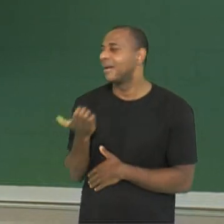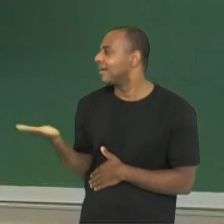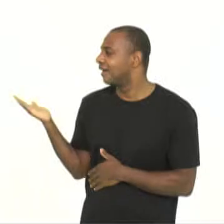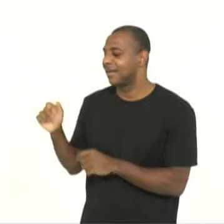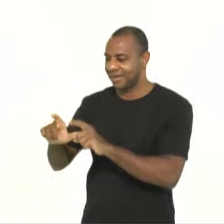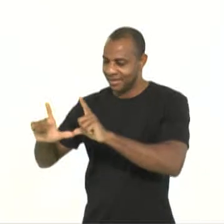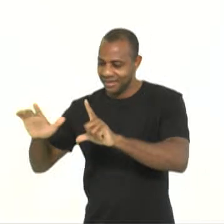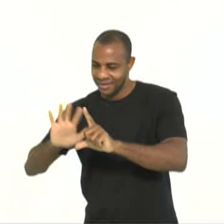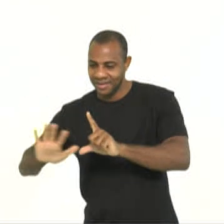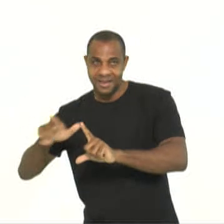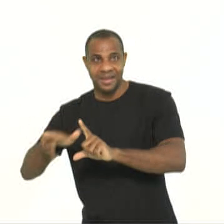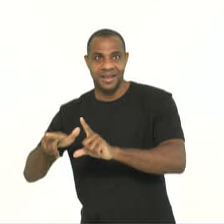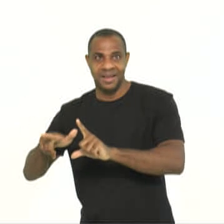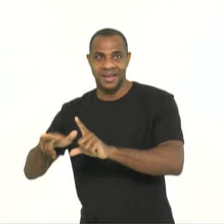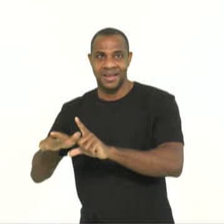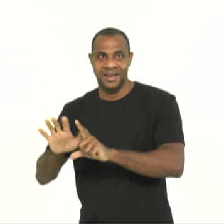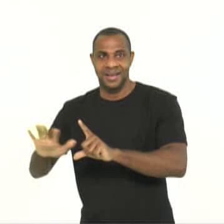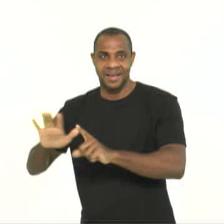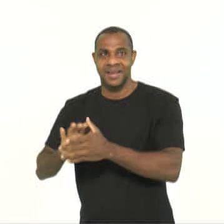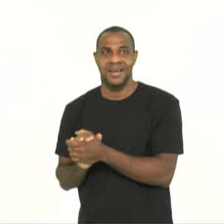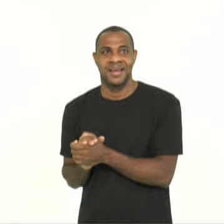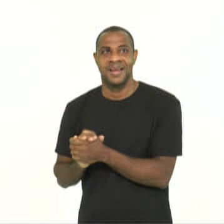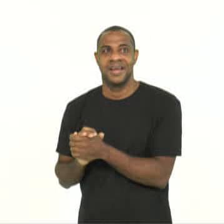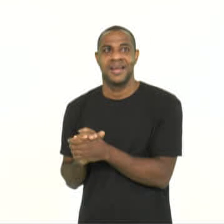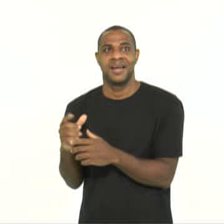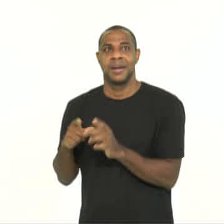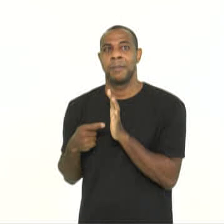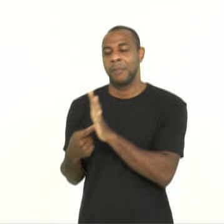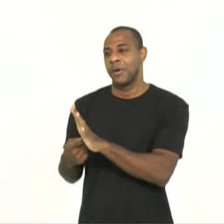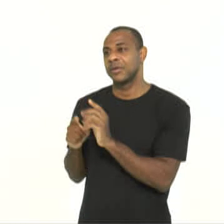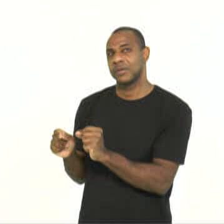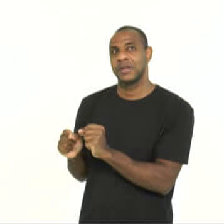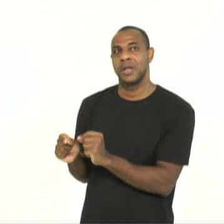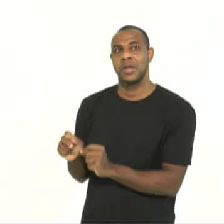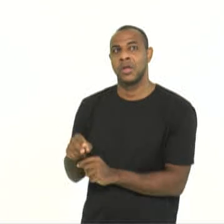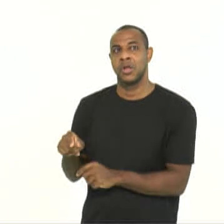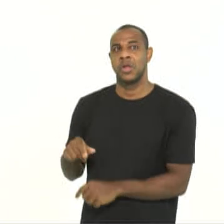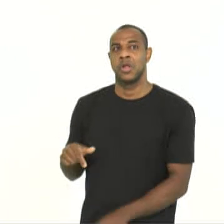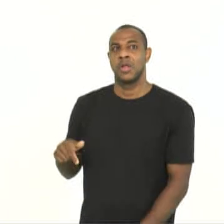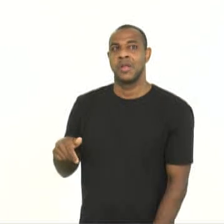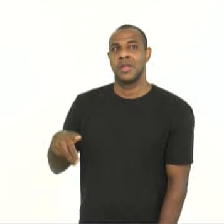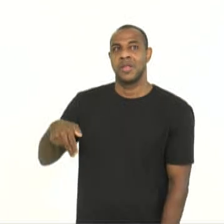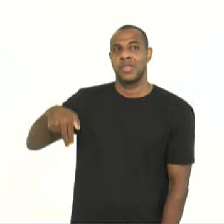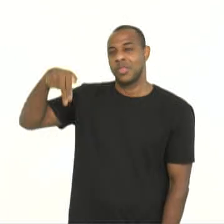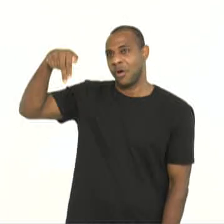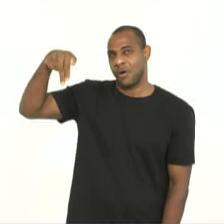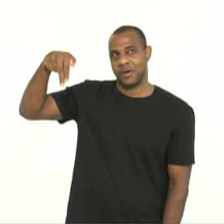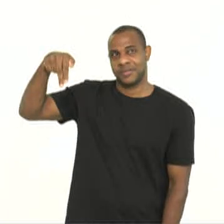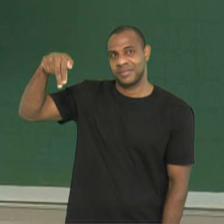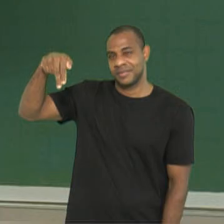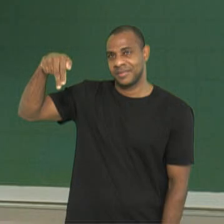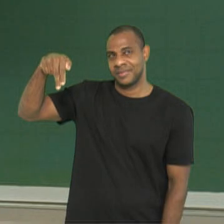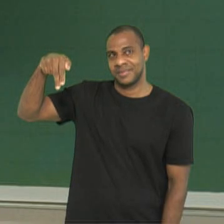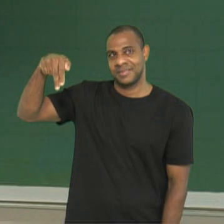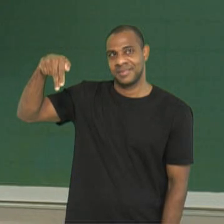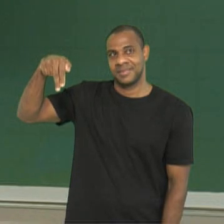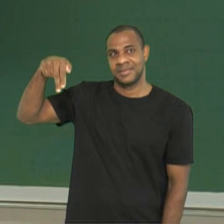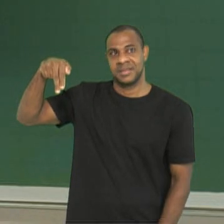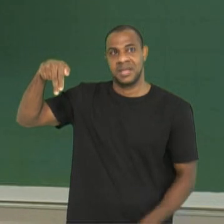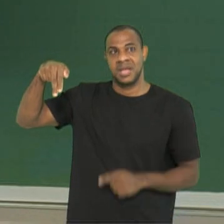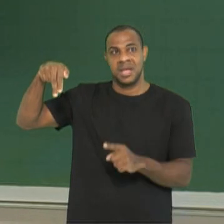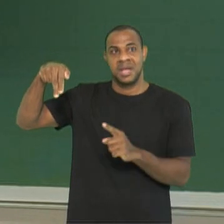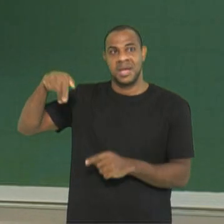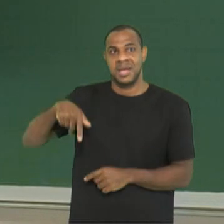tela, nós temos aqui a rosa dos ventos, aonde ela aponta o norte. Só que aqui no mapa ela não aparece